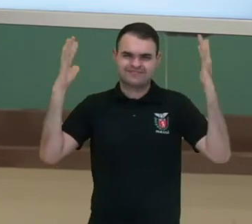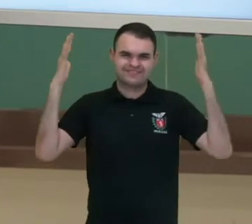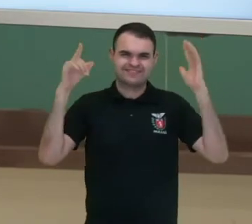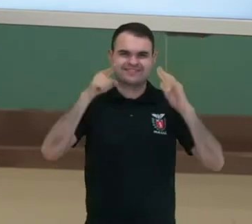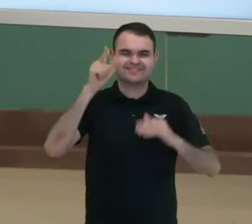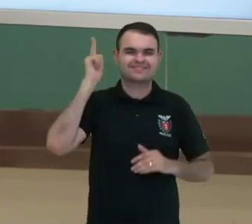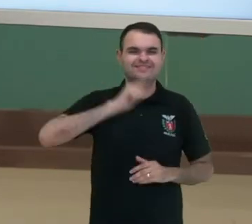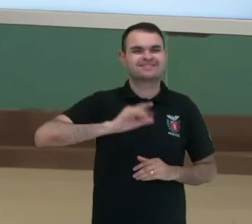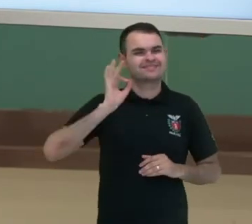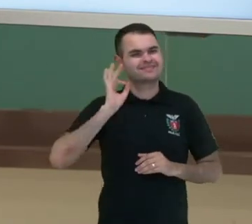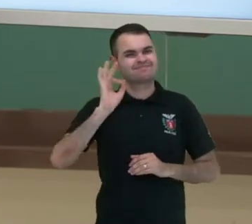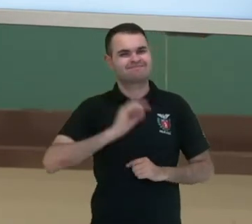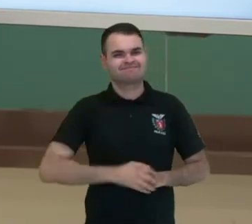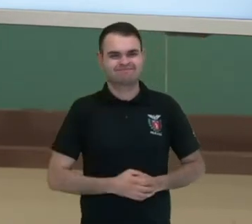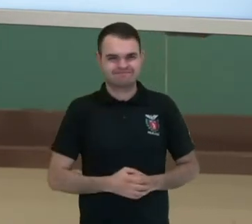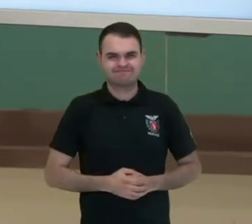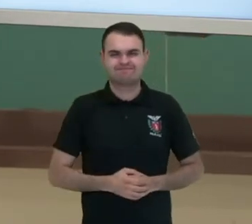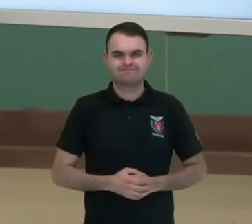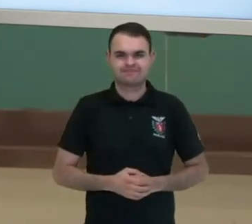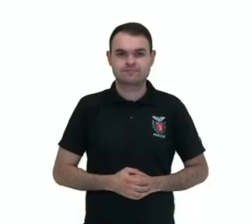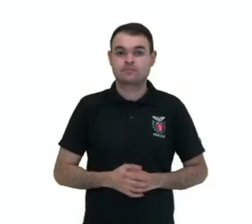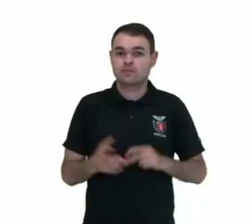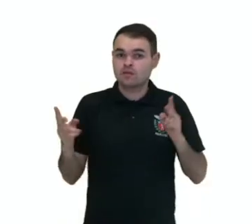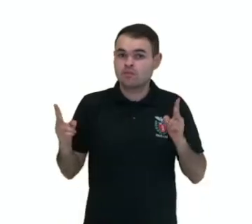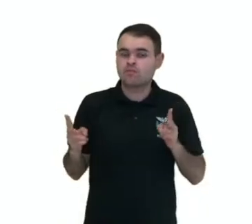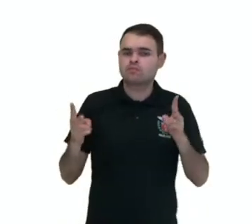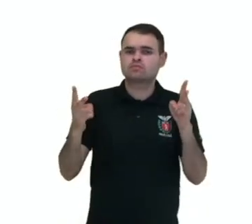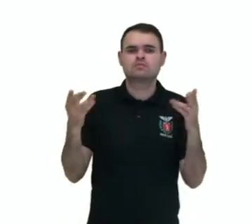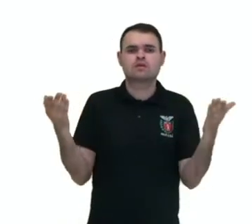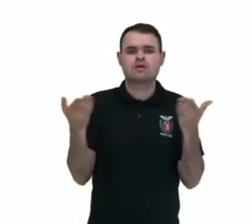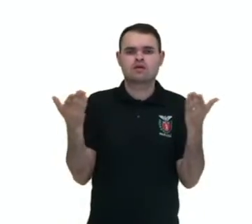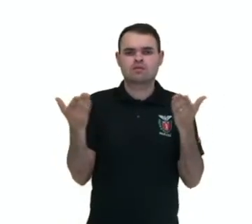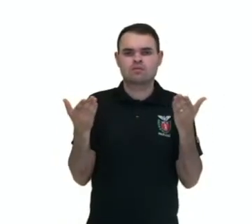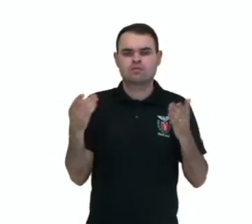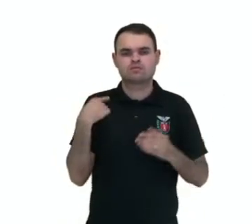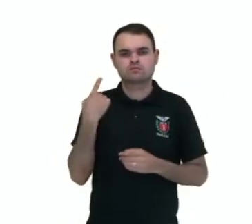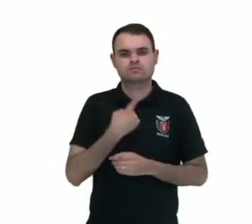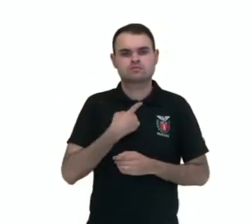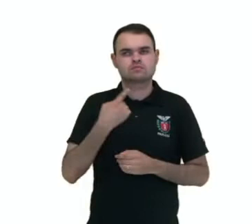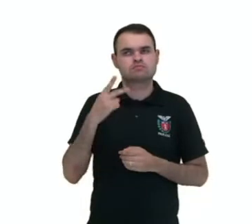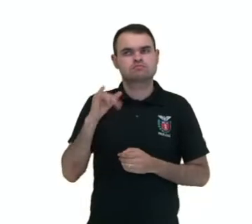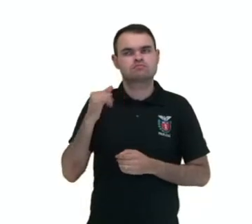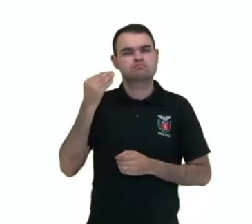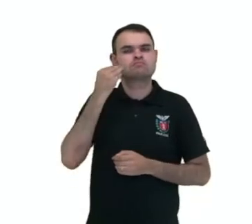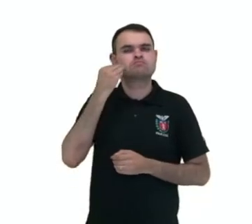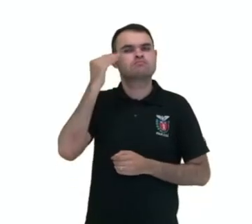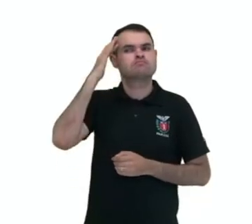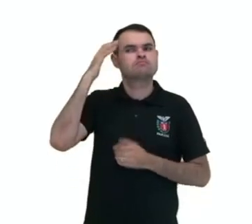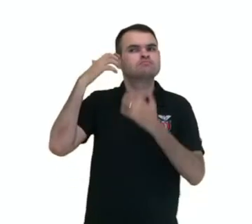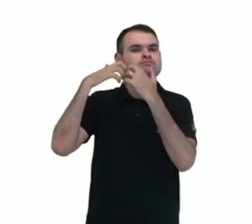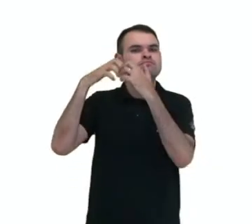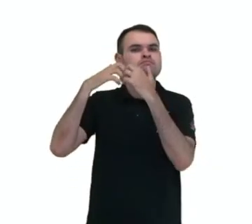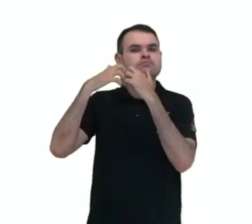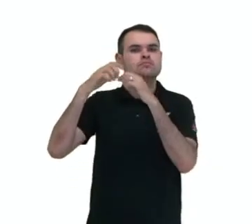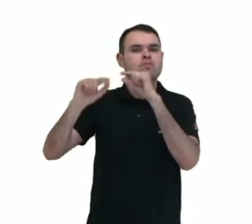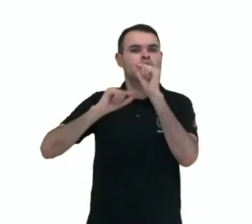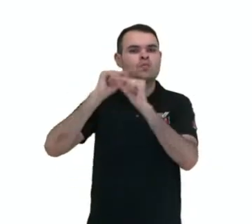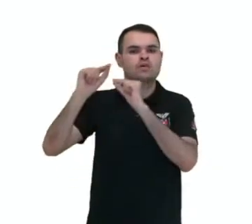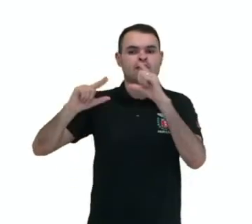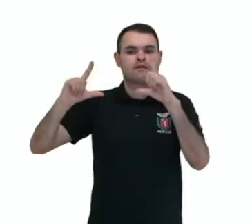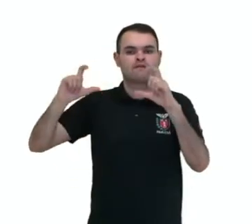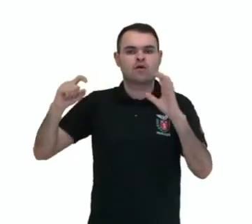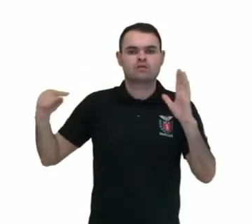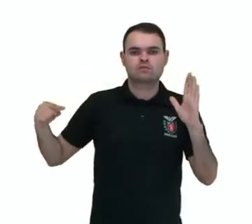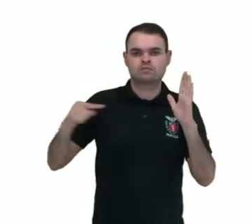acertaram. Continuando então, vamos continuar aqui agora com uma reflexão sobre o que vem a ser uma